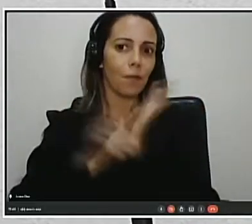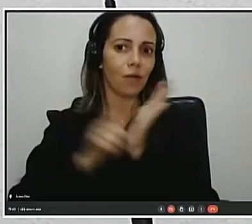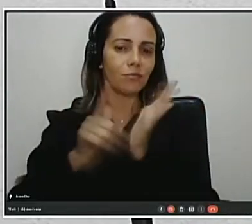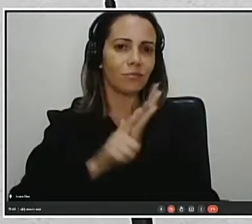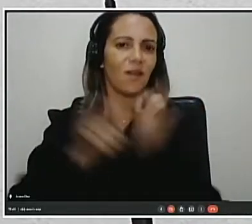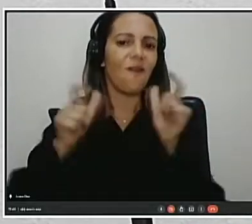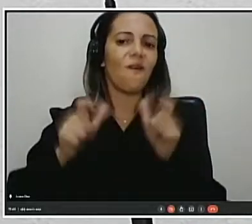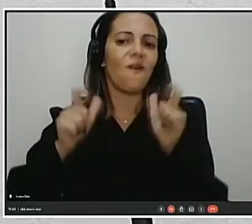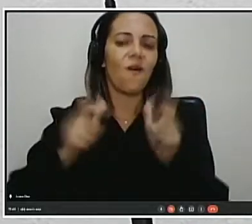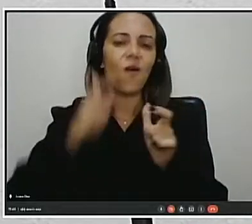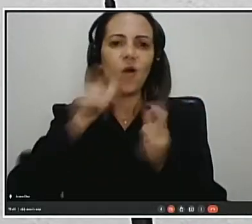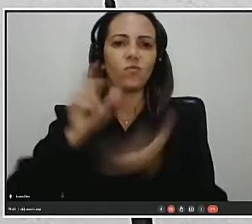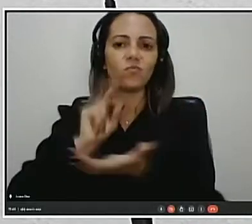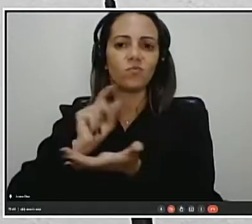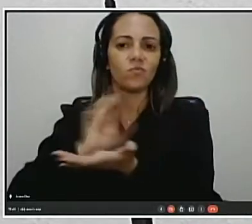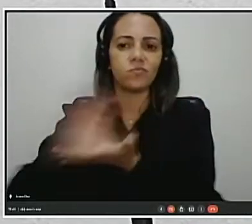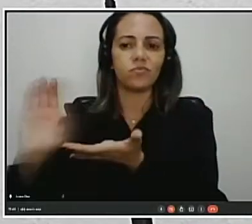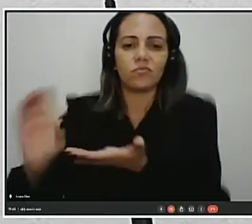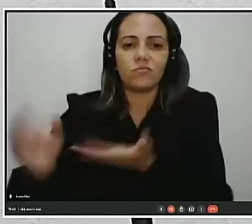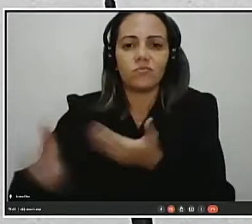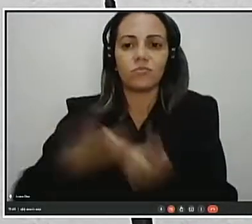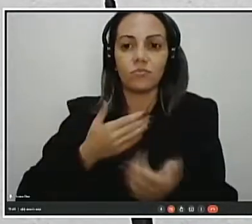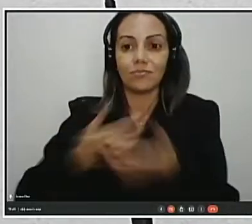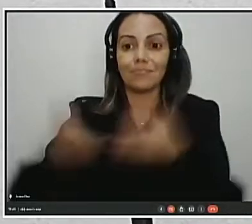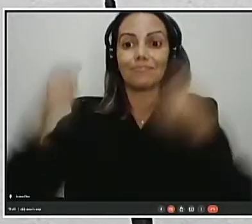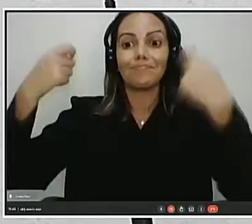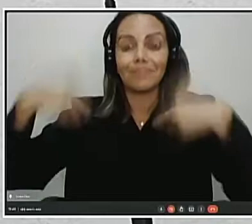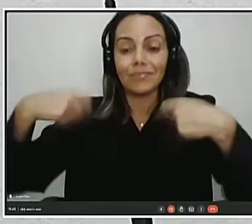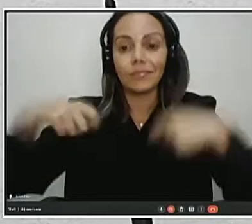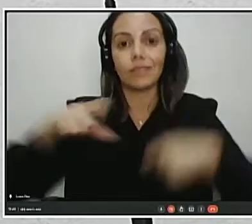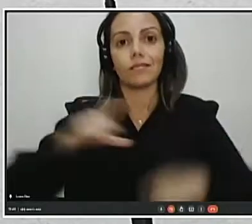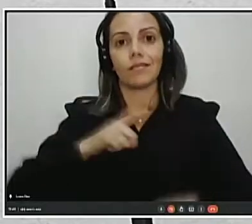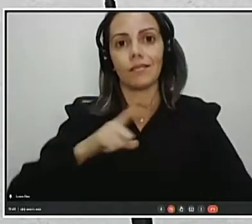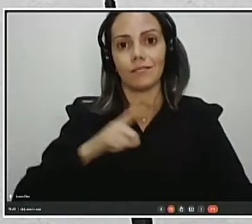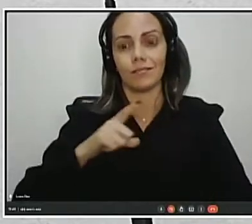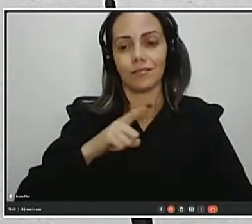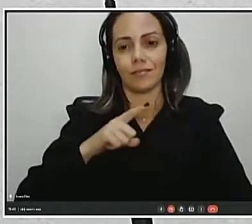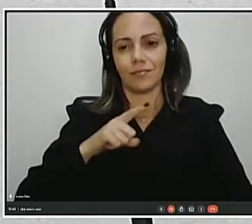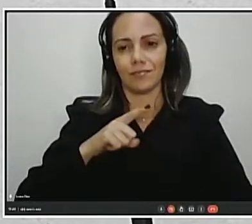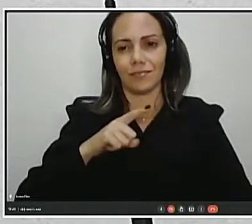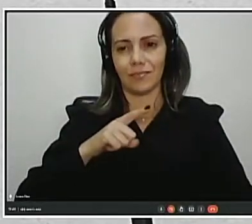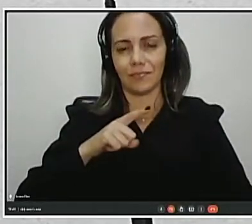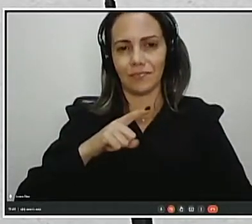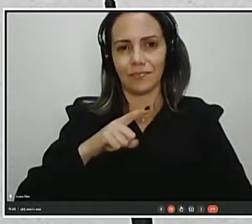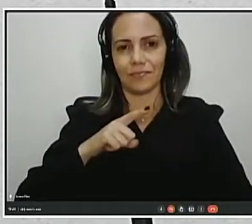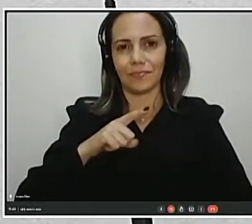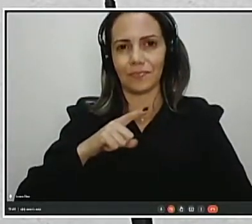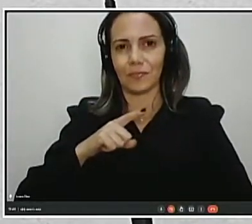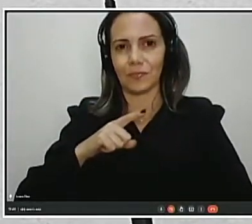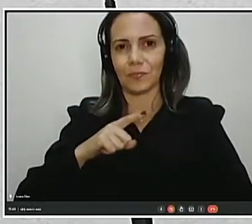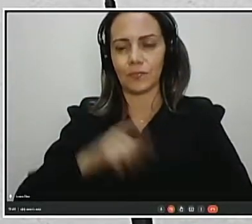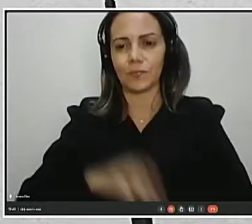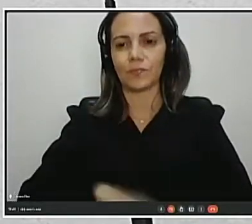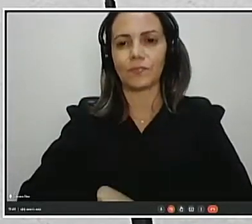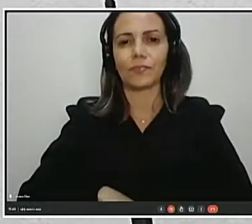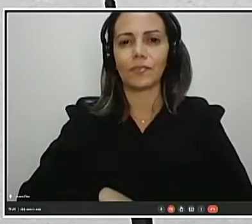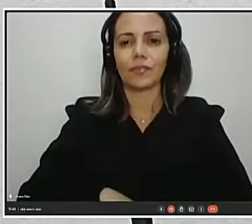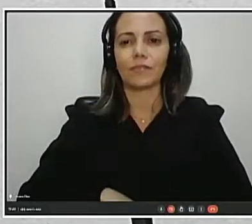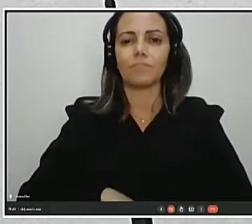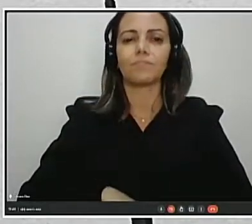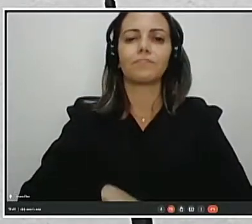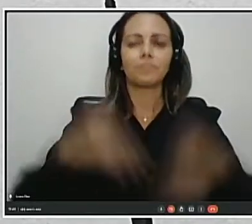esse recurso, de quem venha, desde que venha. Porque, desde que atenda às demandas da população e do